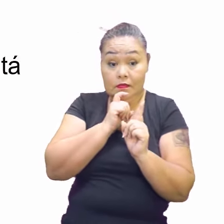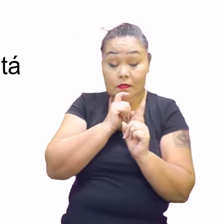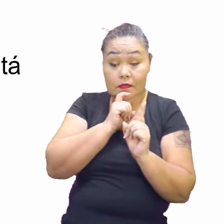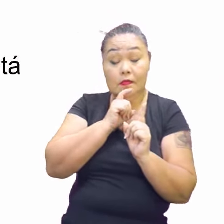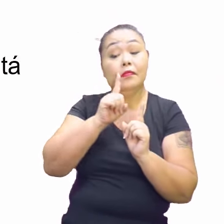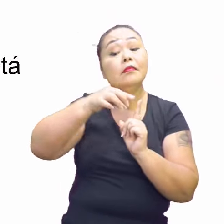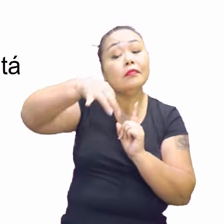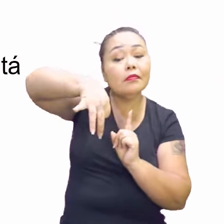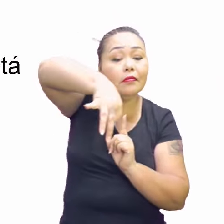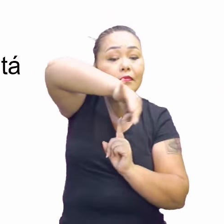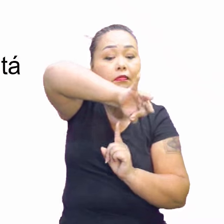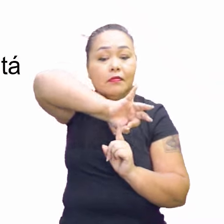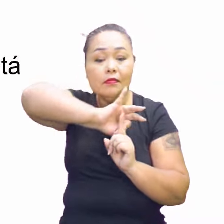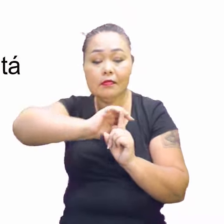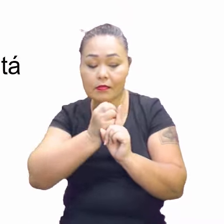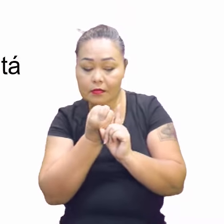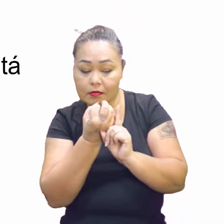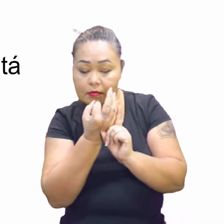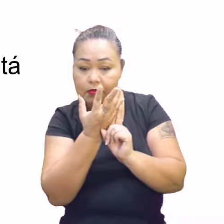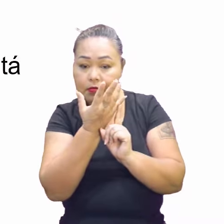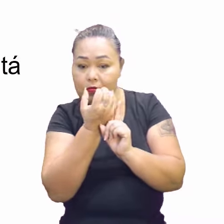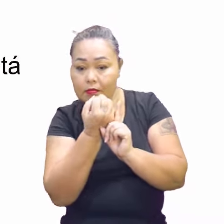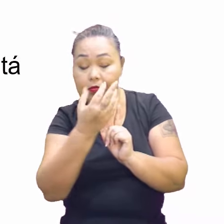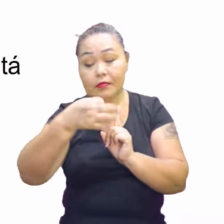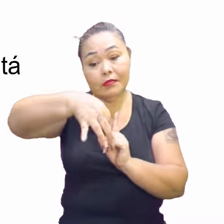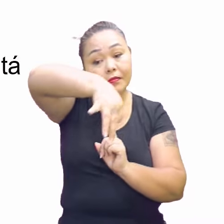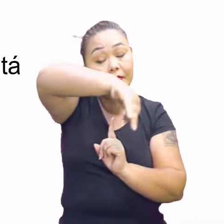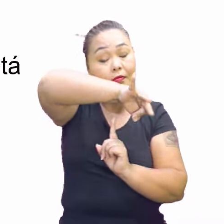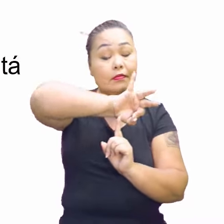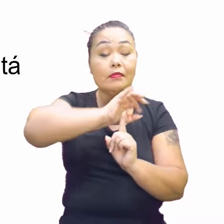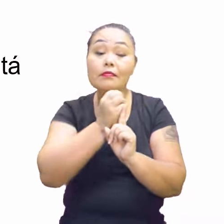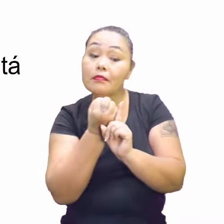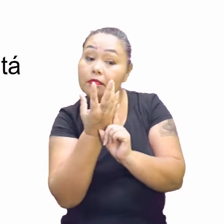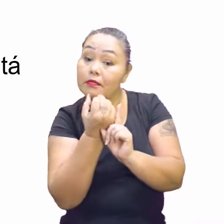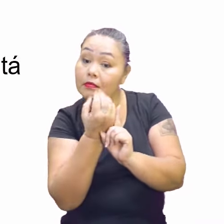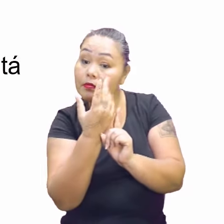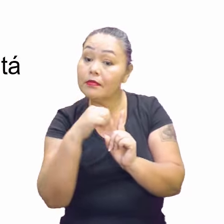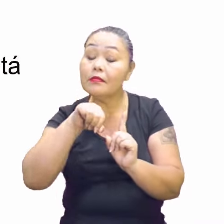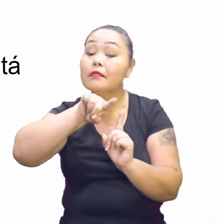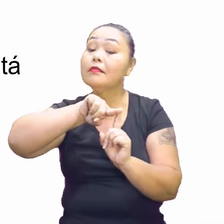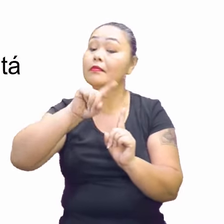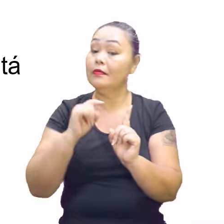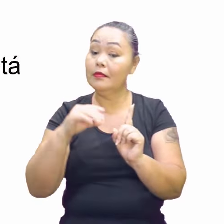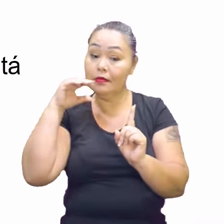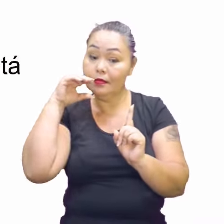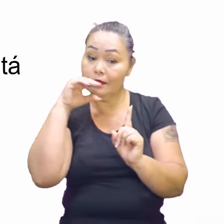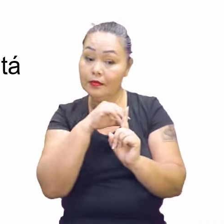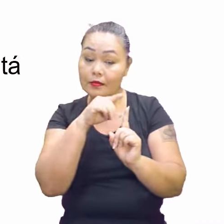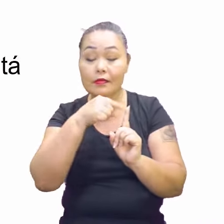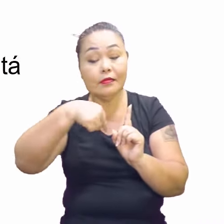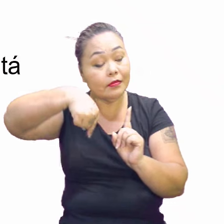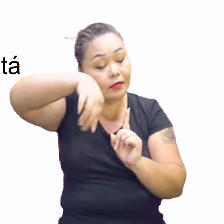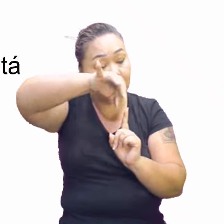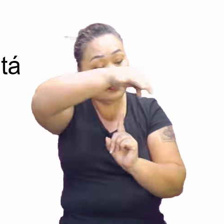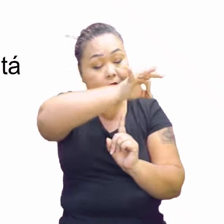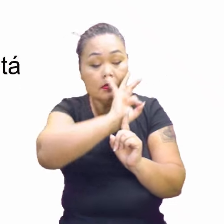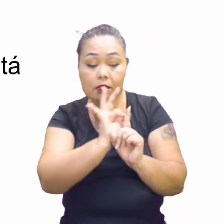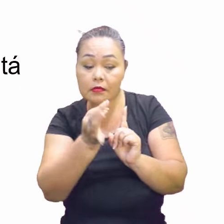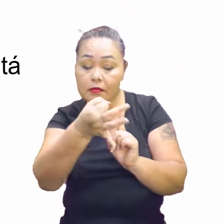frio, fica dando volta em volta da lâmpada para se esquentar. Elas